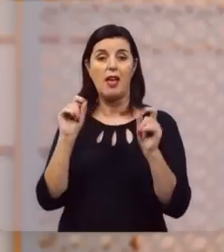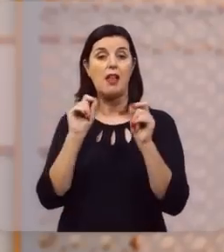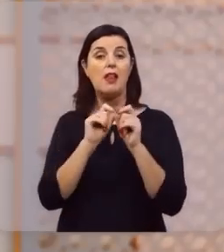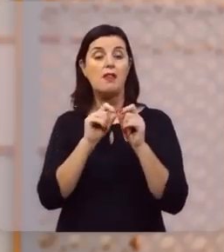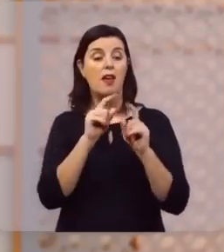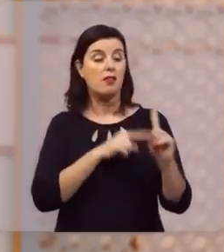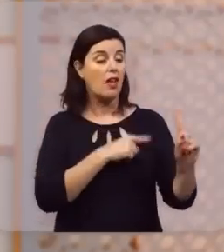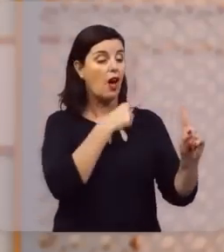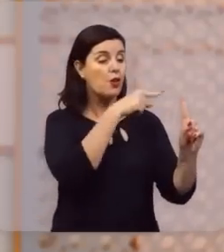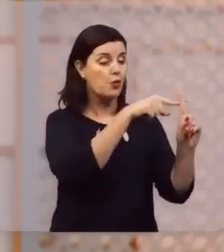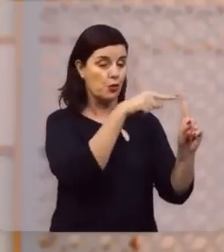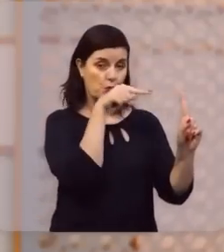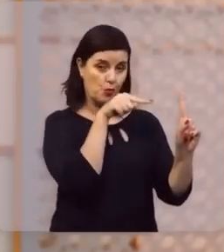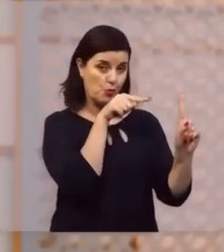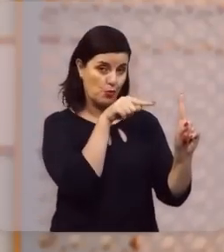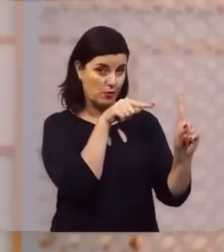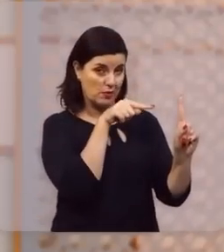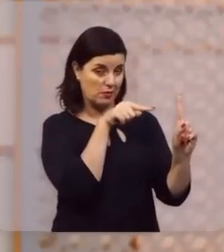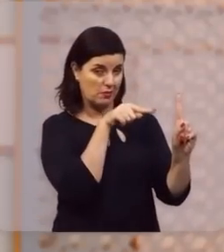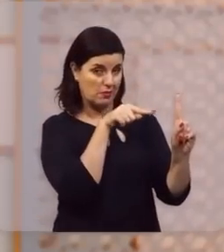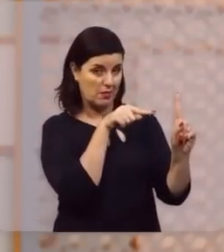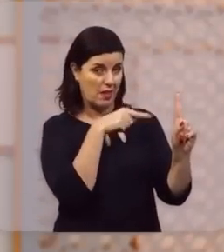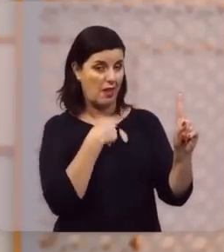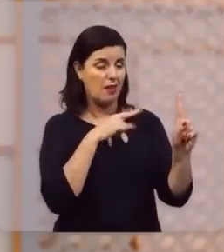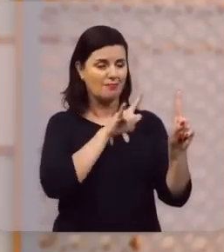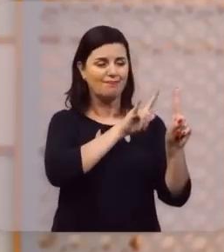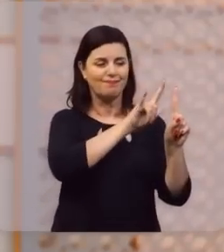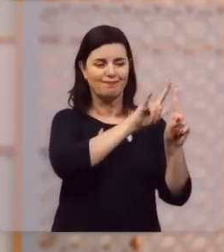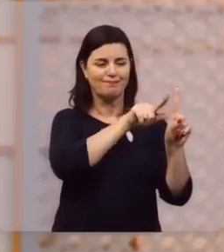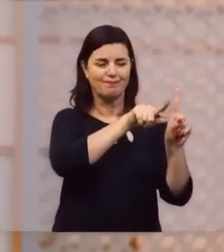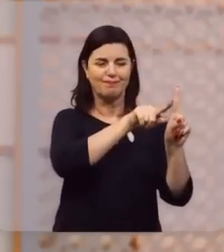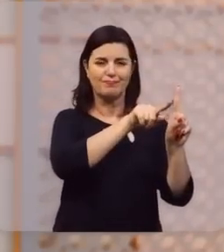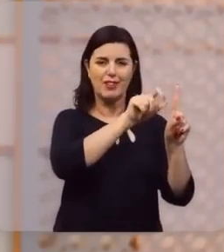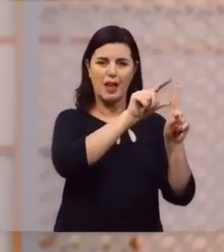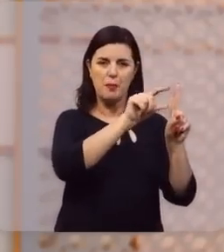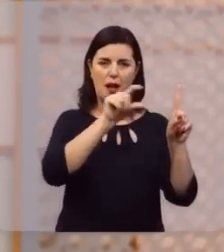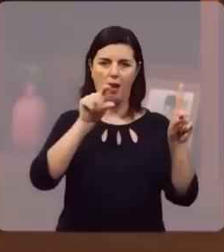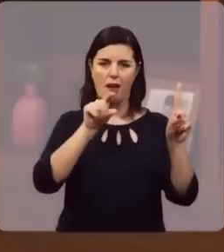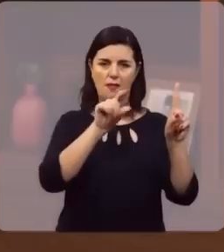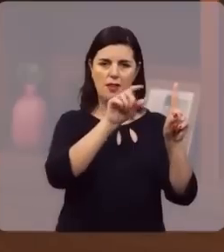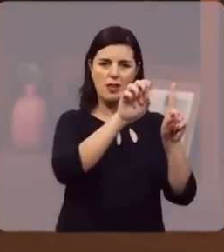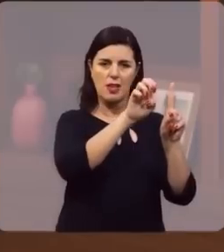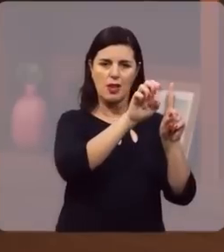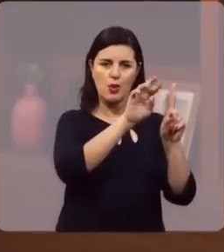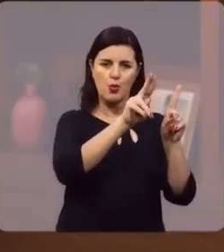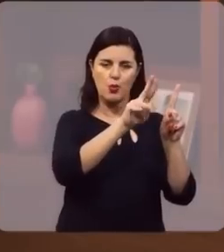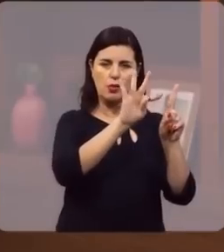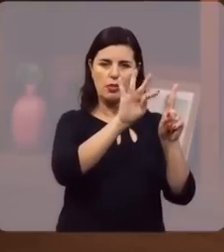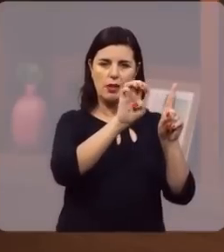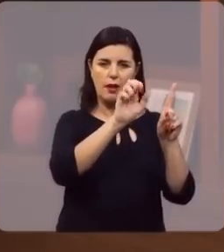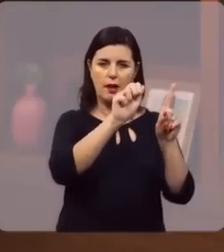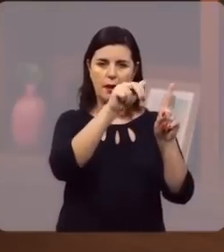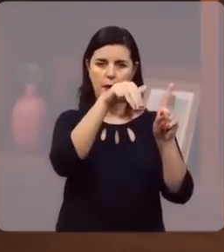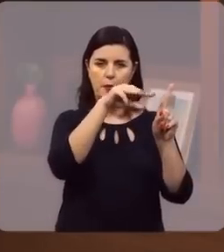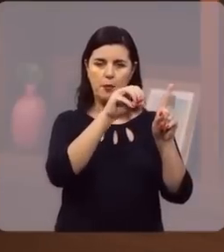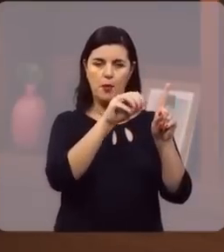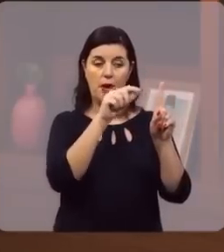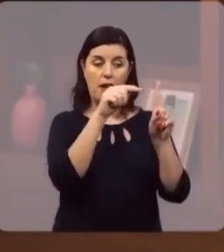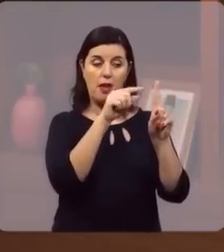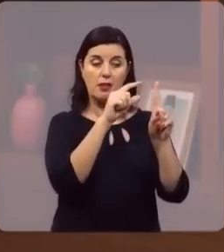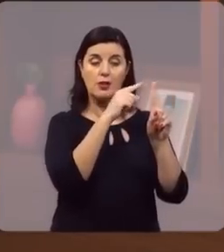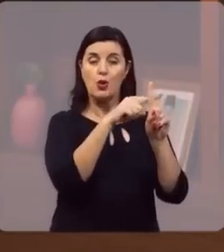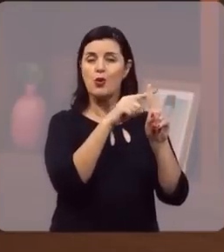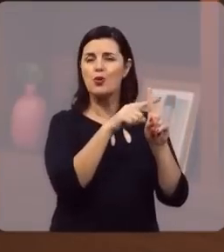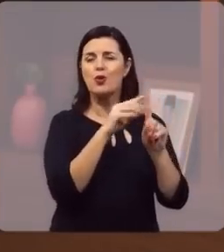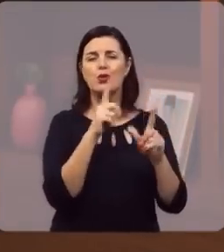esculpiu na cruz do Calvário e eu te amo e a cruz de Cristo é